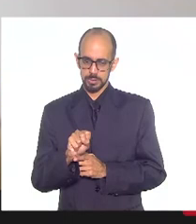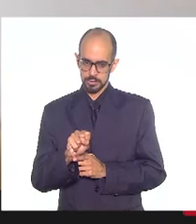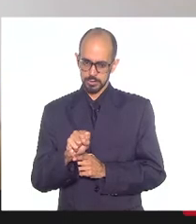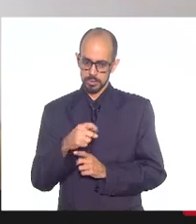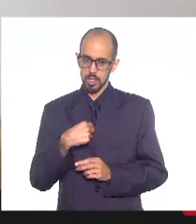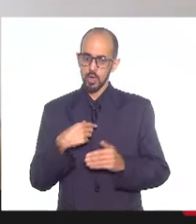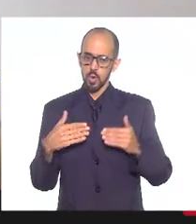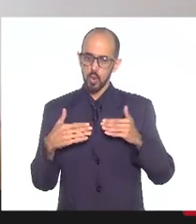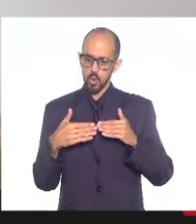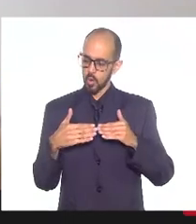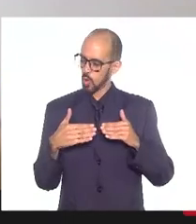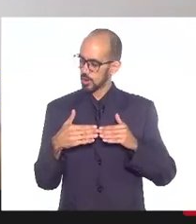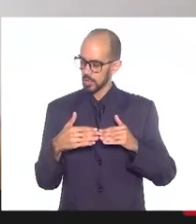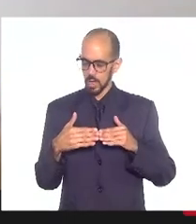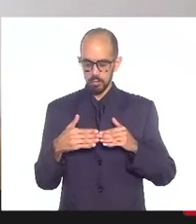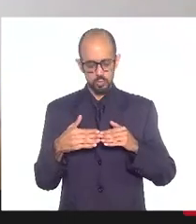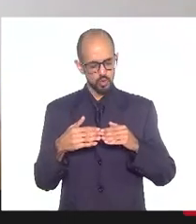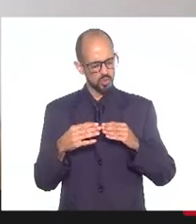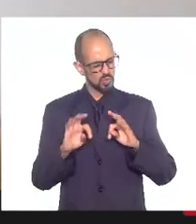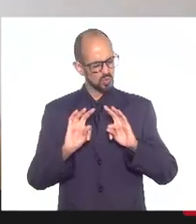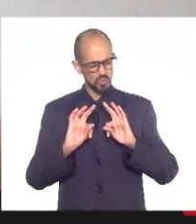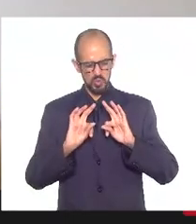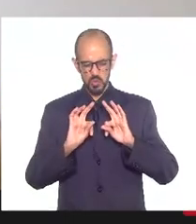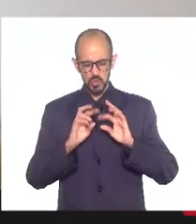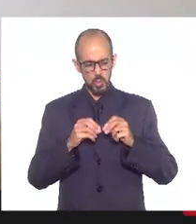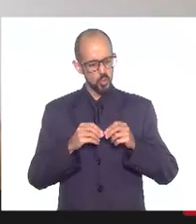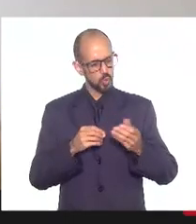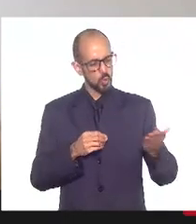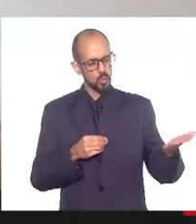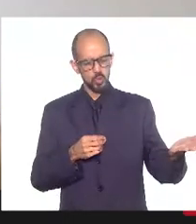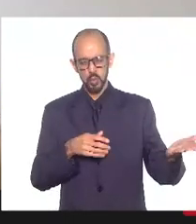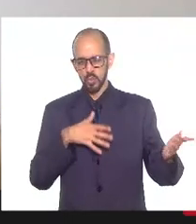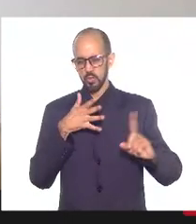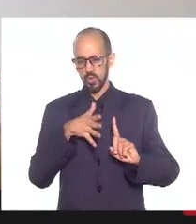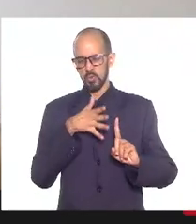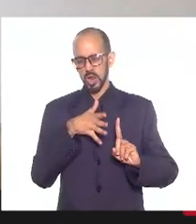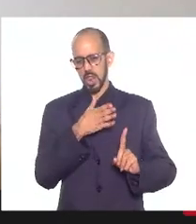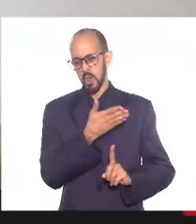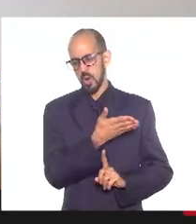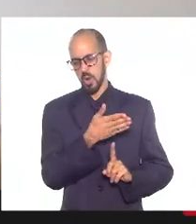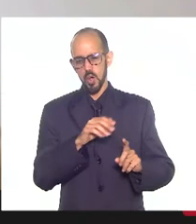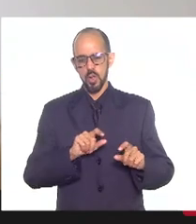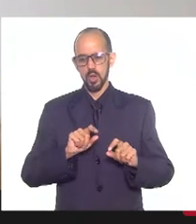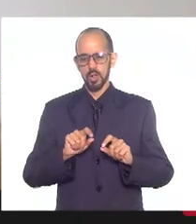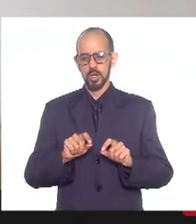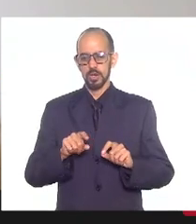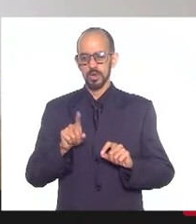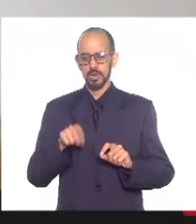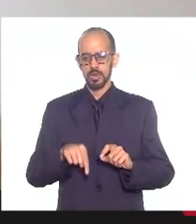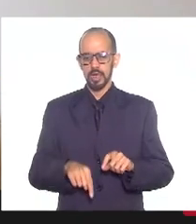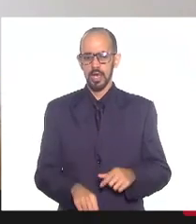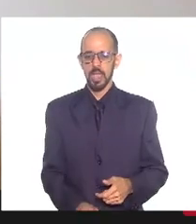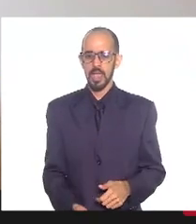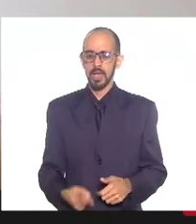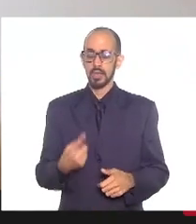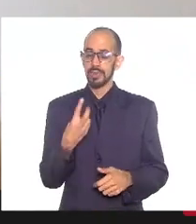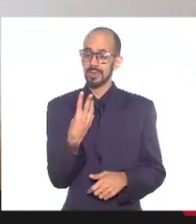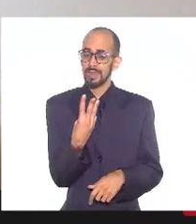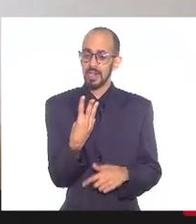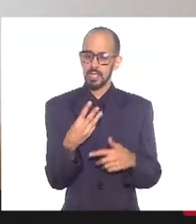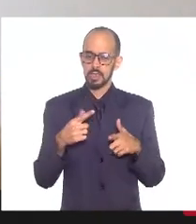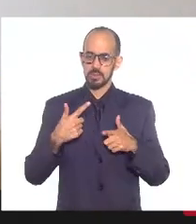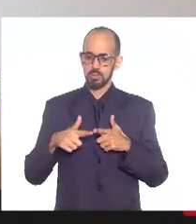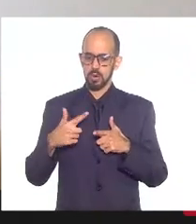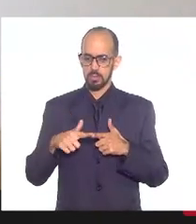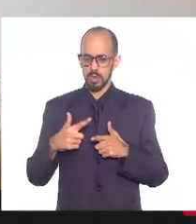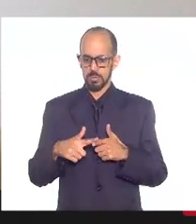concordamos no MP totalmente com a análise do senhor Vitter. O Jabuti são três: o primeiro